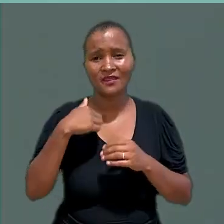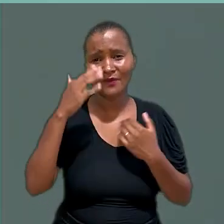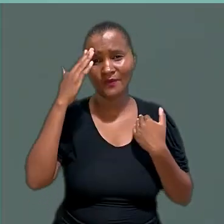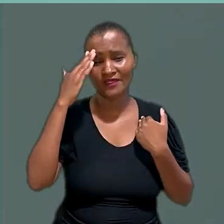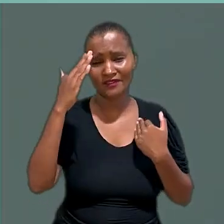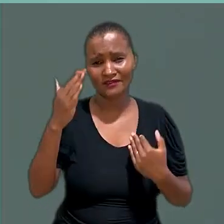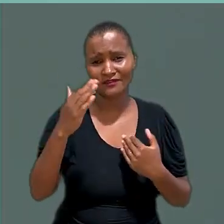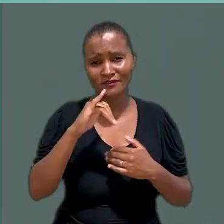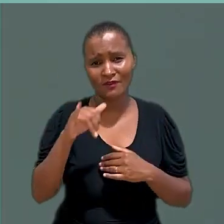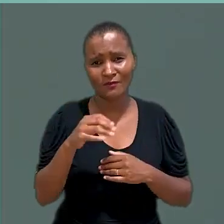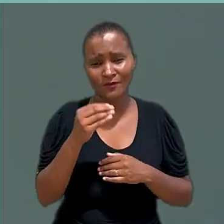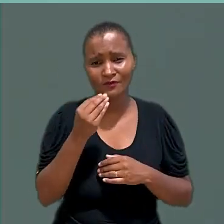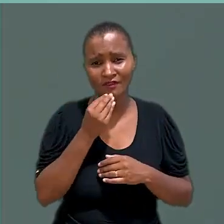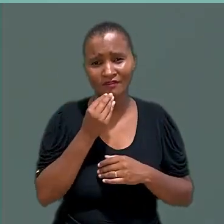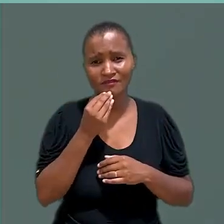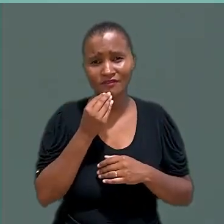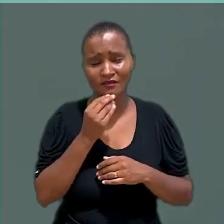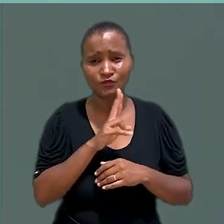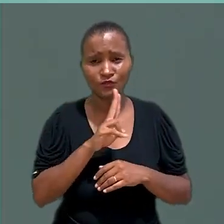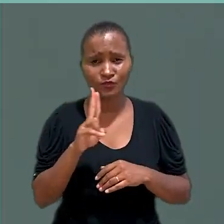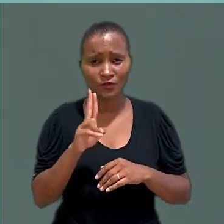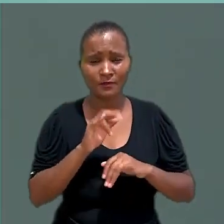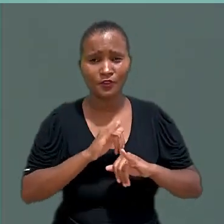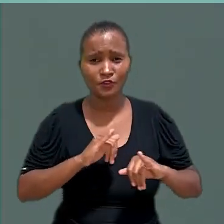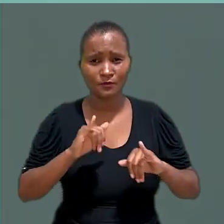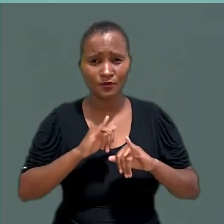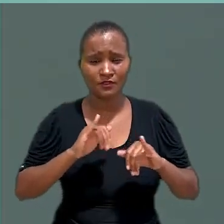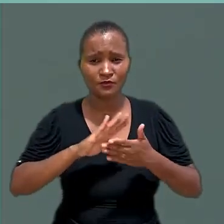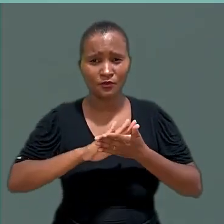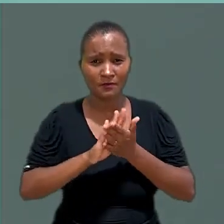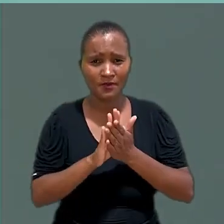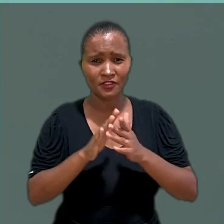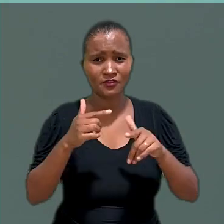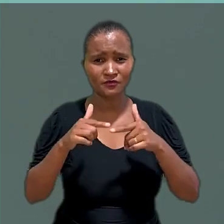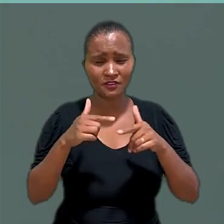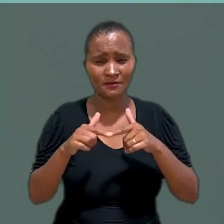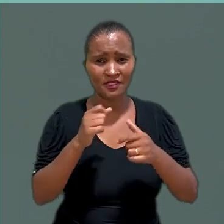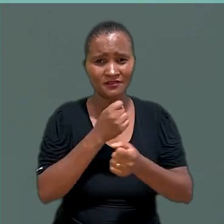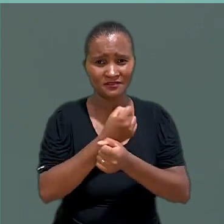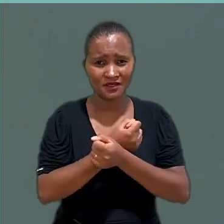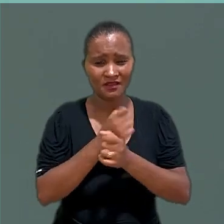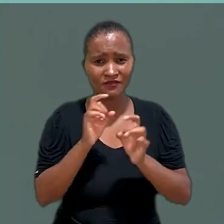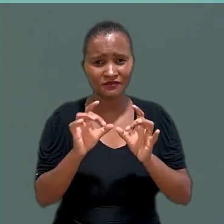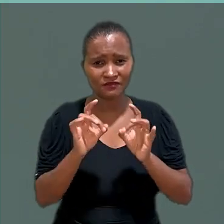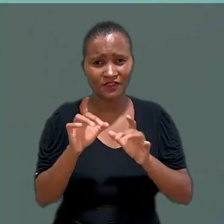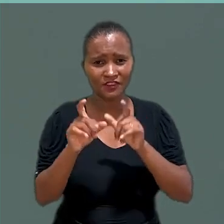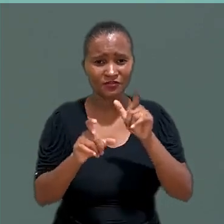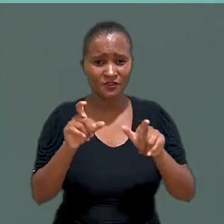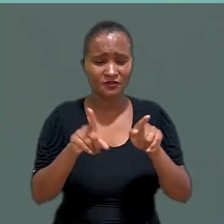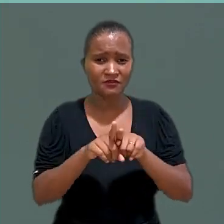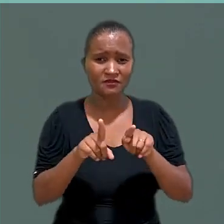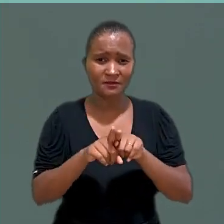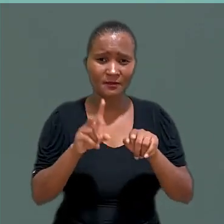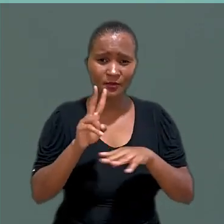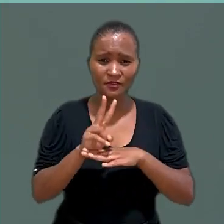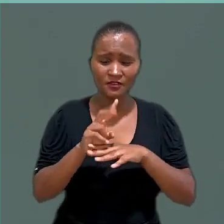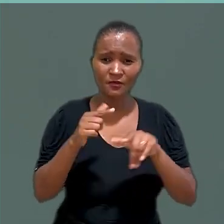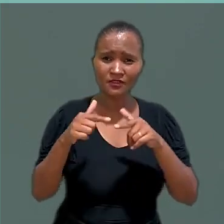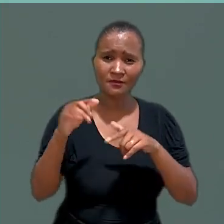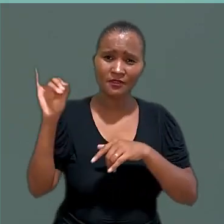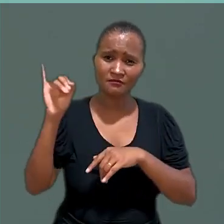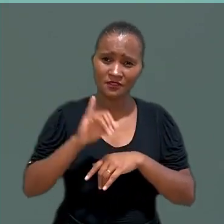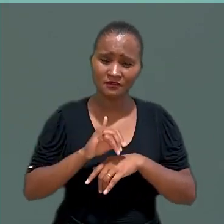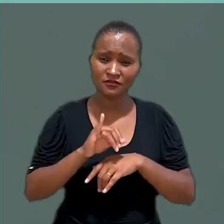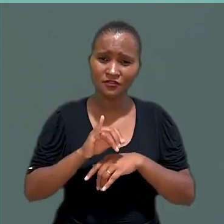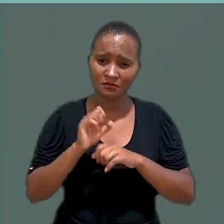agradeço muito essa oportunidade e, em nome do Programa de Combate ao Trabalho Escravo, Tráfico de Pessoas e Proteção ao Trabalho